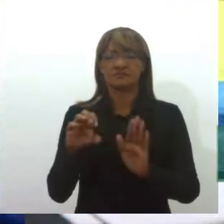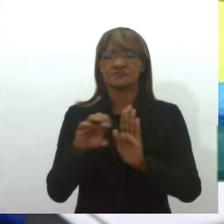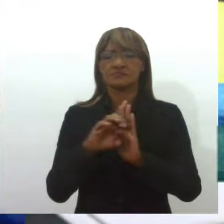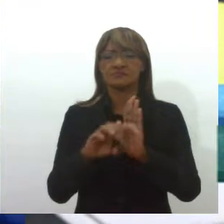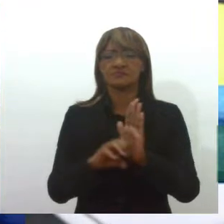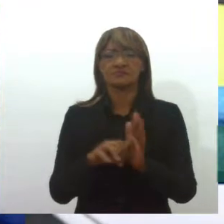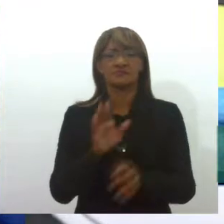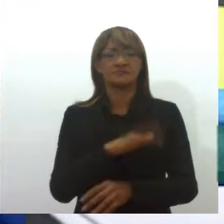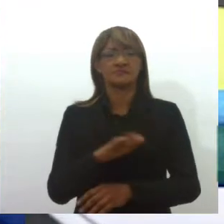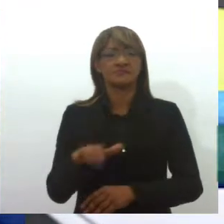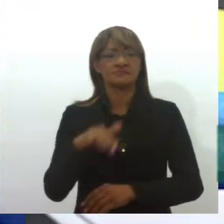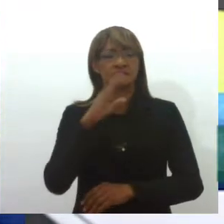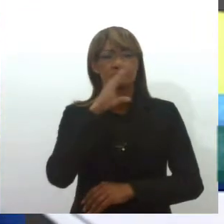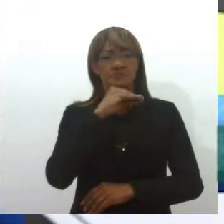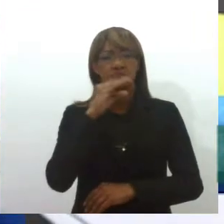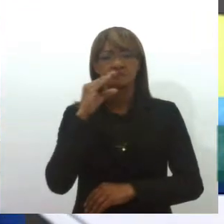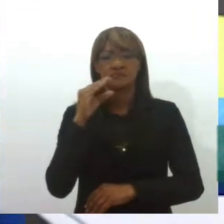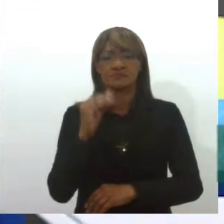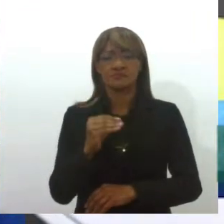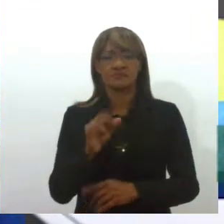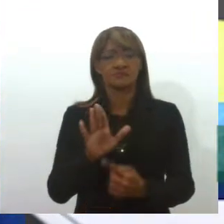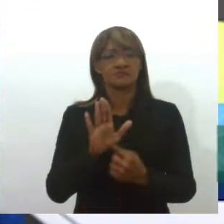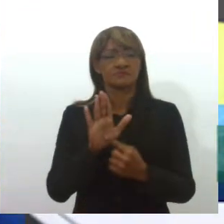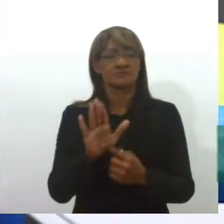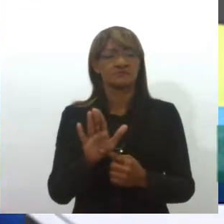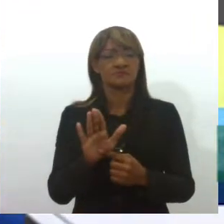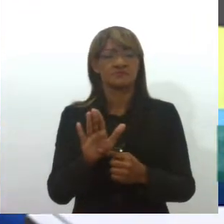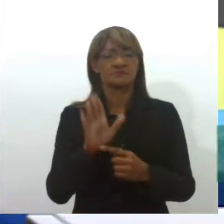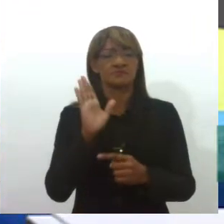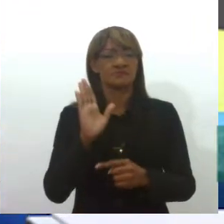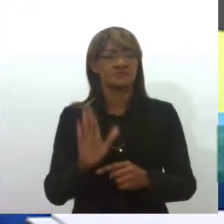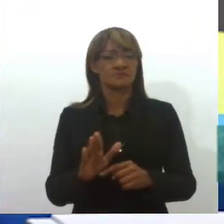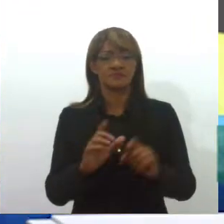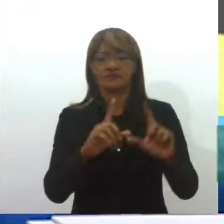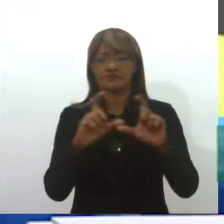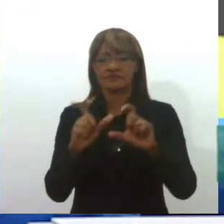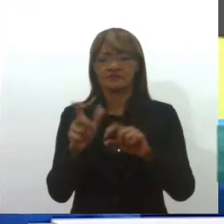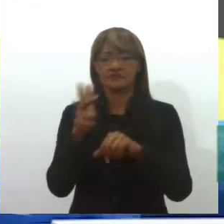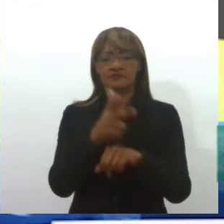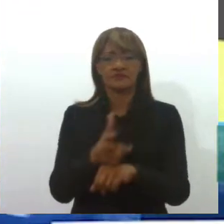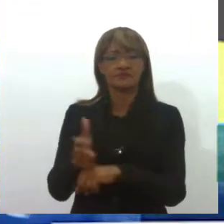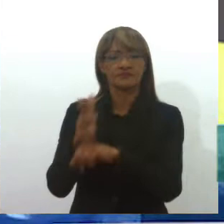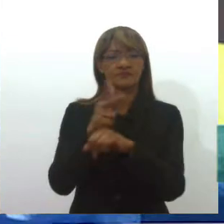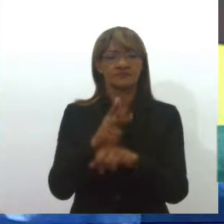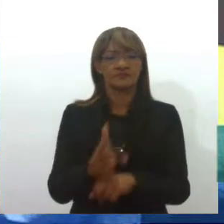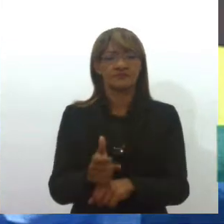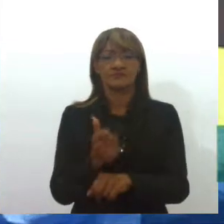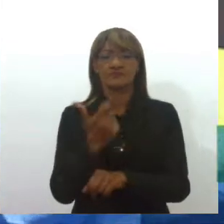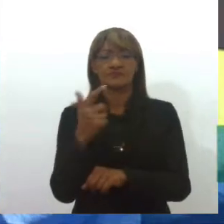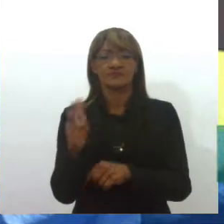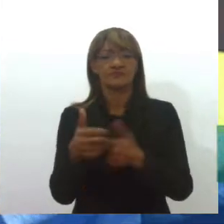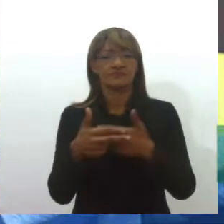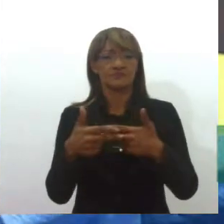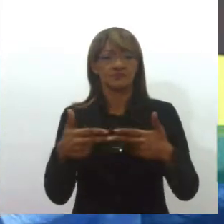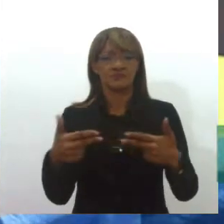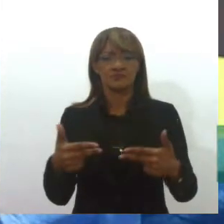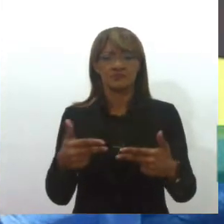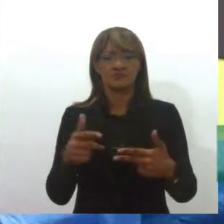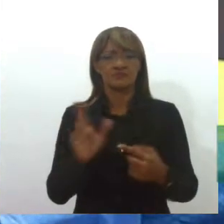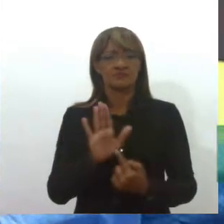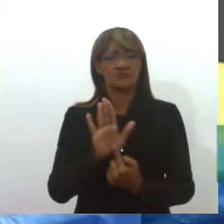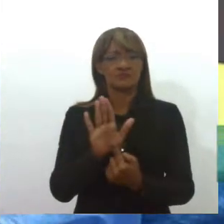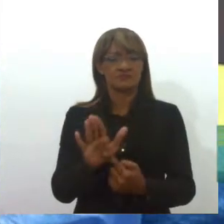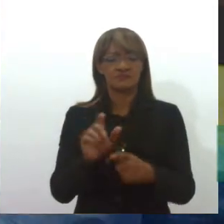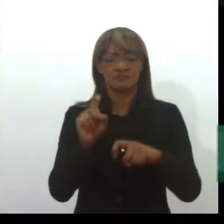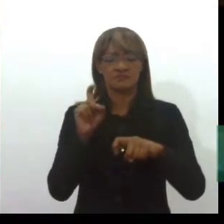Criança e do Adolescente, que tratam de fotografia, vídeo ou outro registro contendo cena de sexo